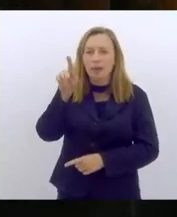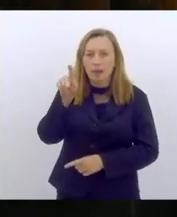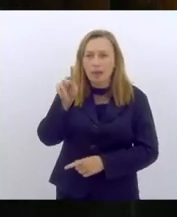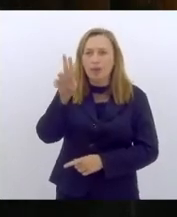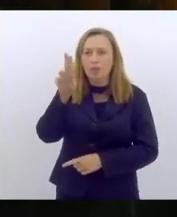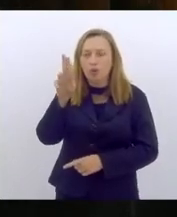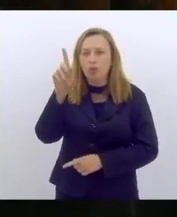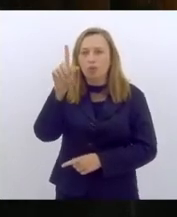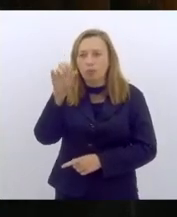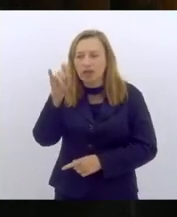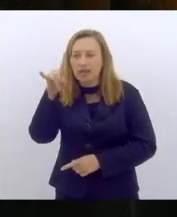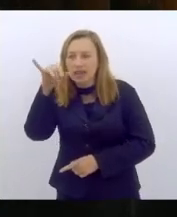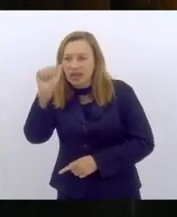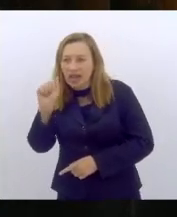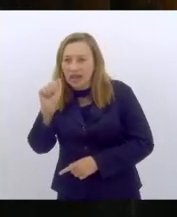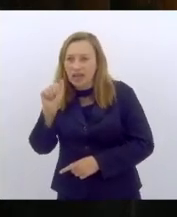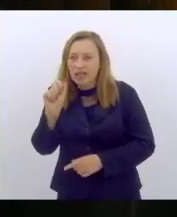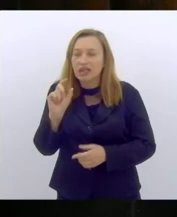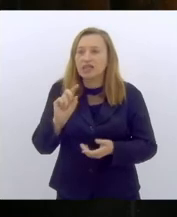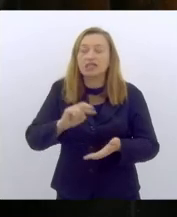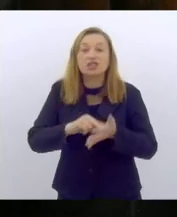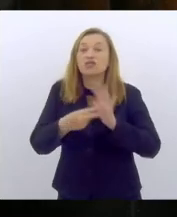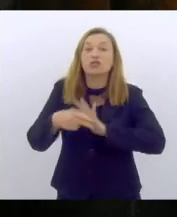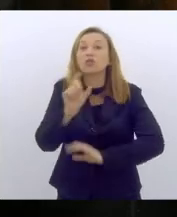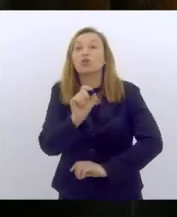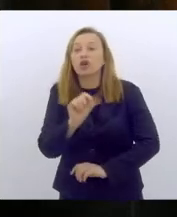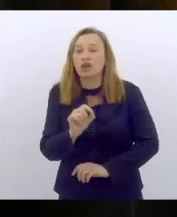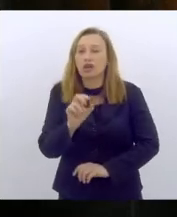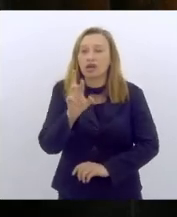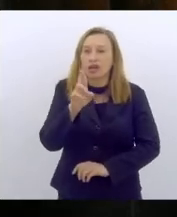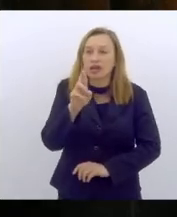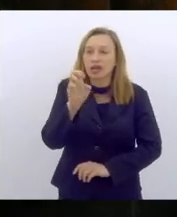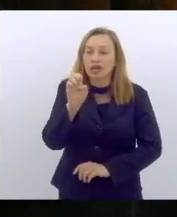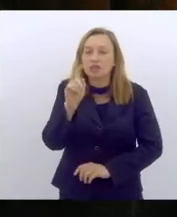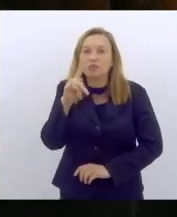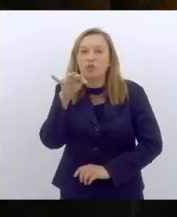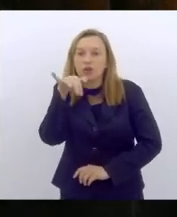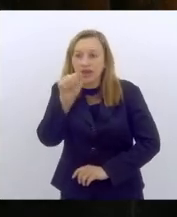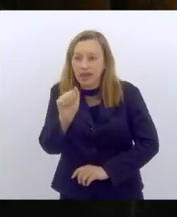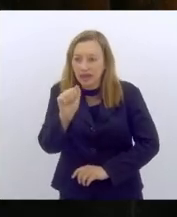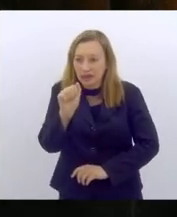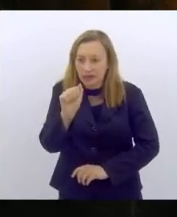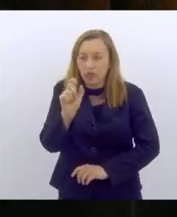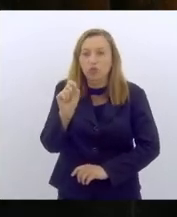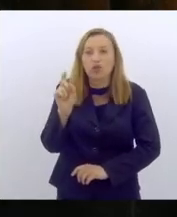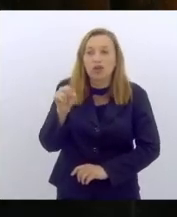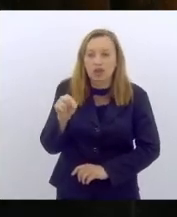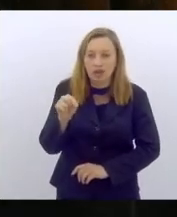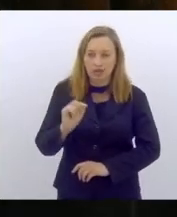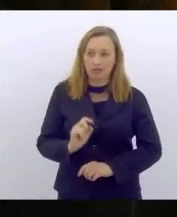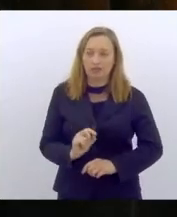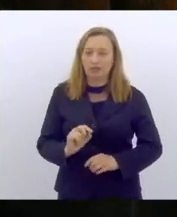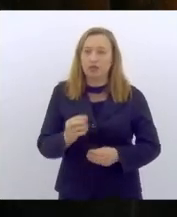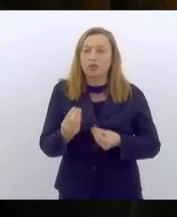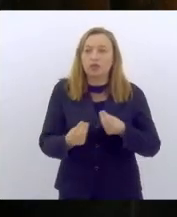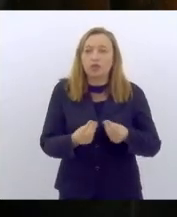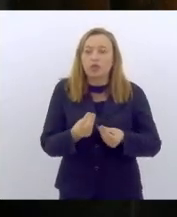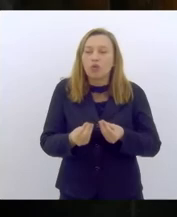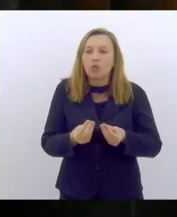que quer dizer Reis pública a coisa pública Isto é a forma de